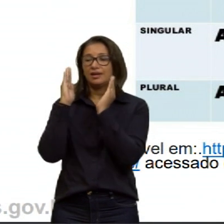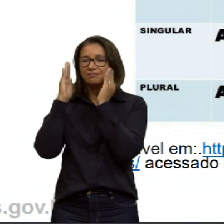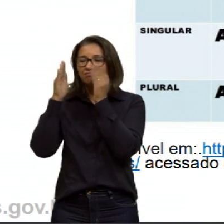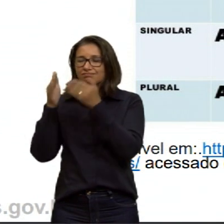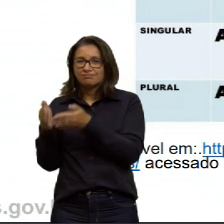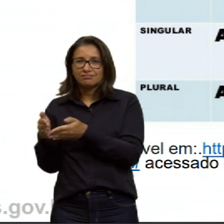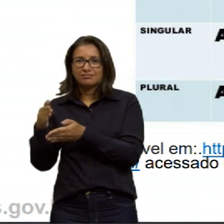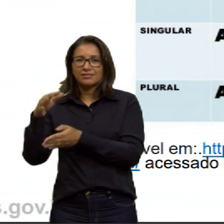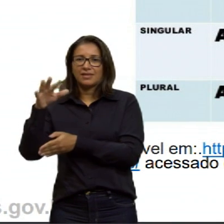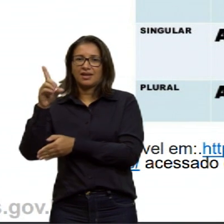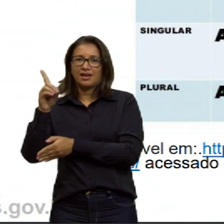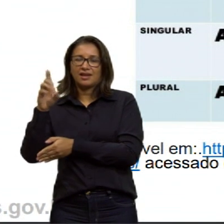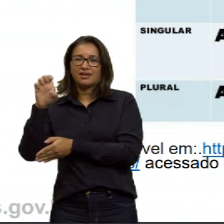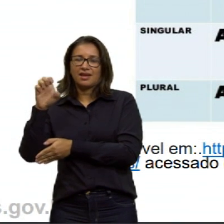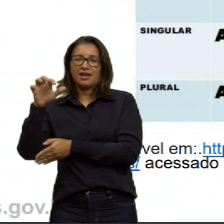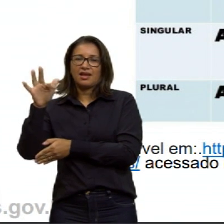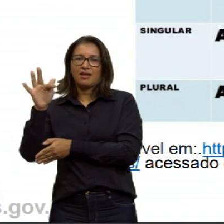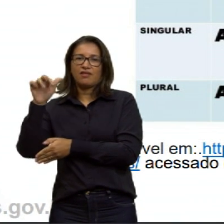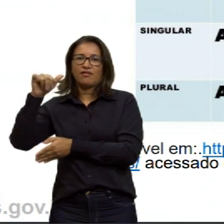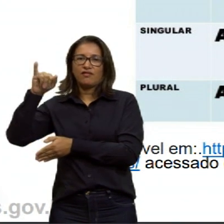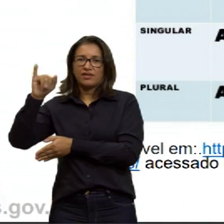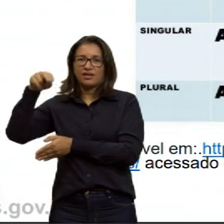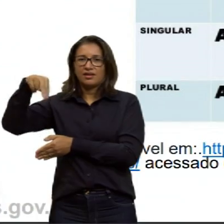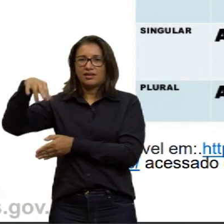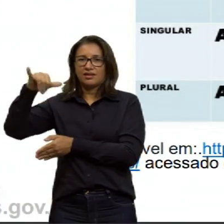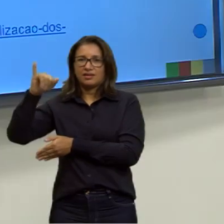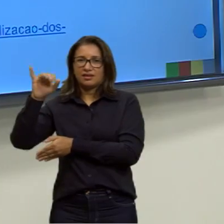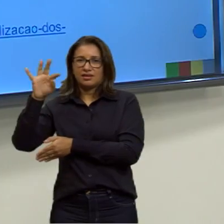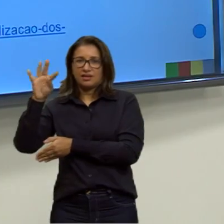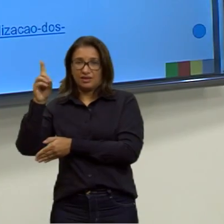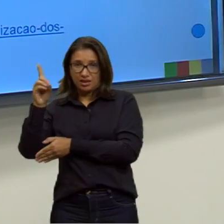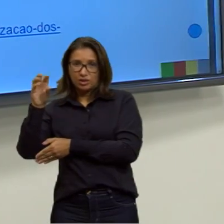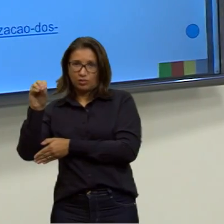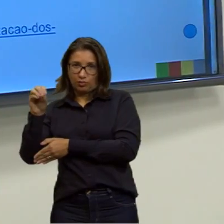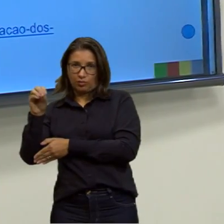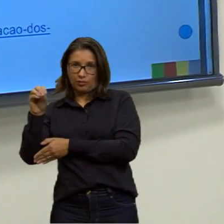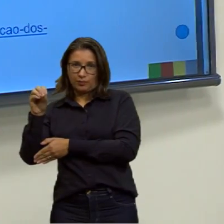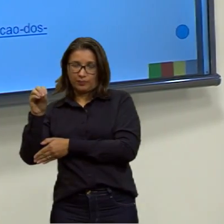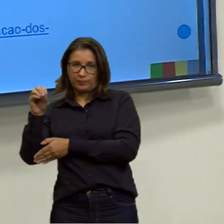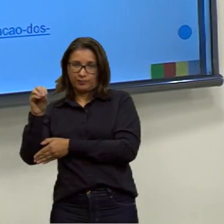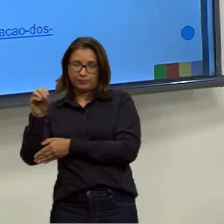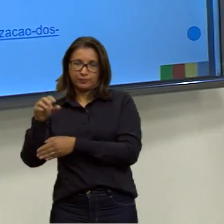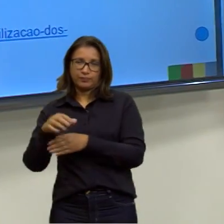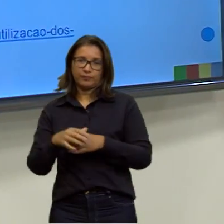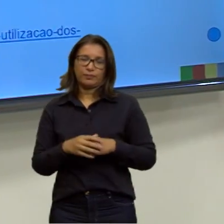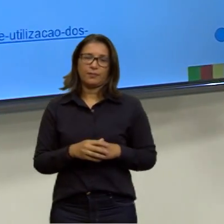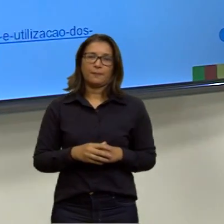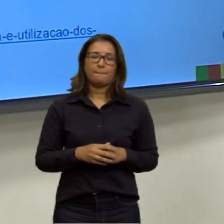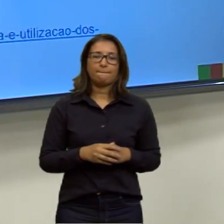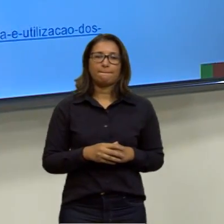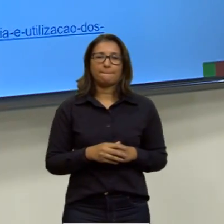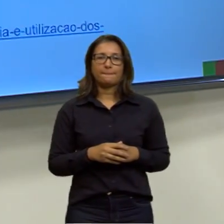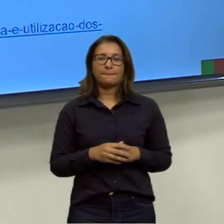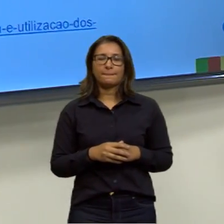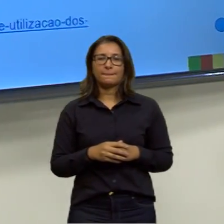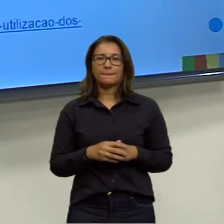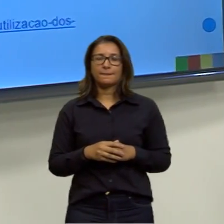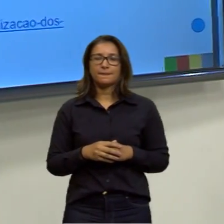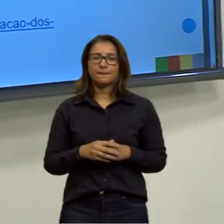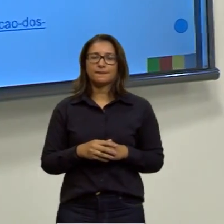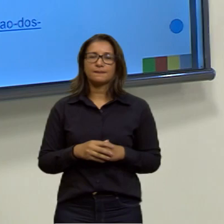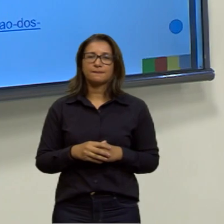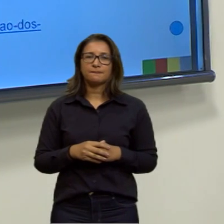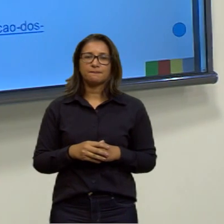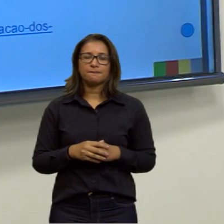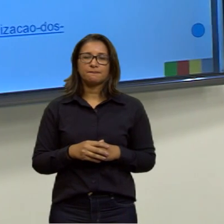eu colocar um artigo na frente de uma palavra que não é um substantivo o que vai ocorreu o processo de substantivação